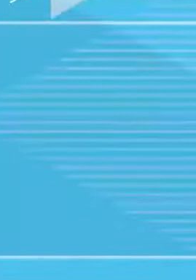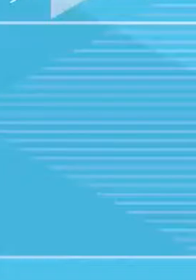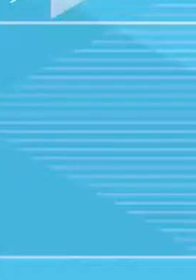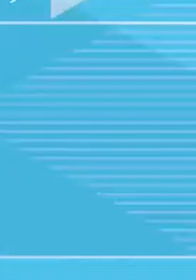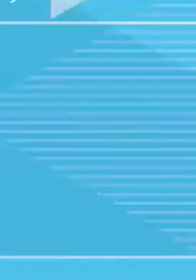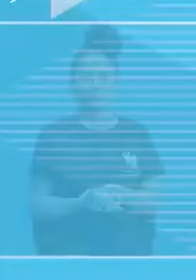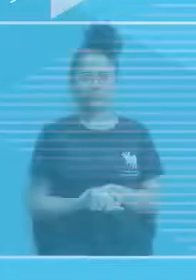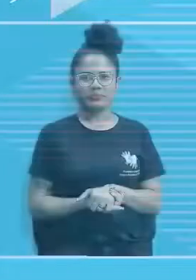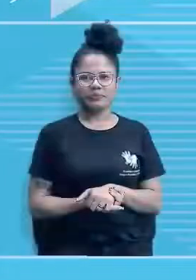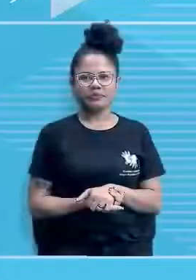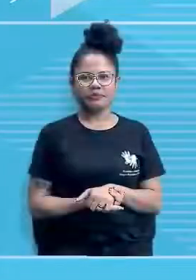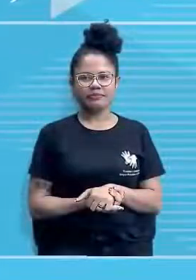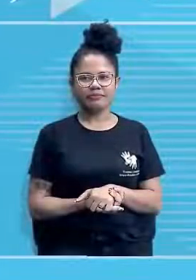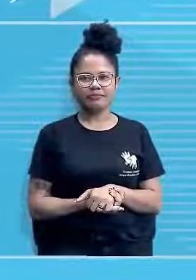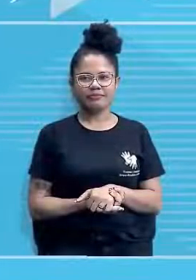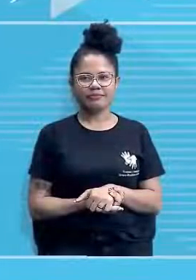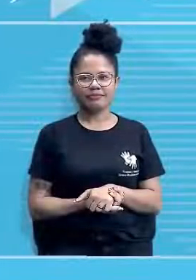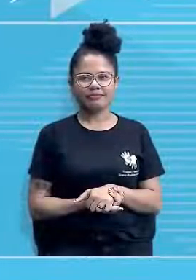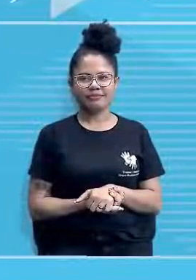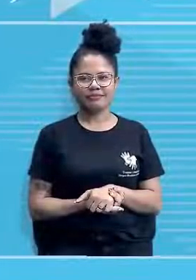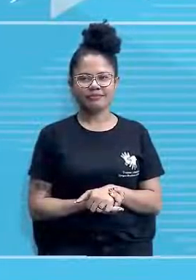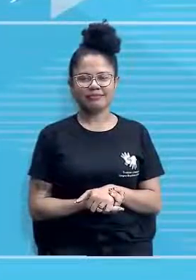E aí